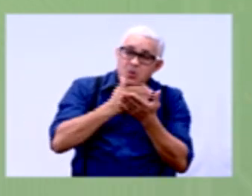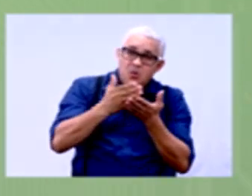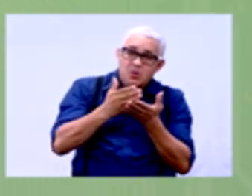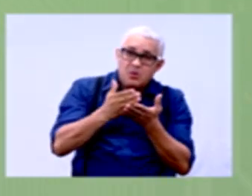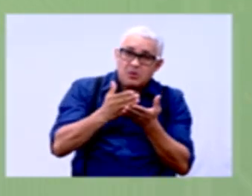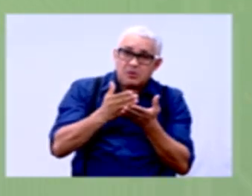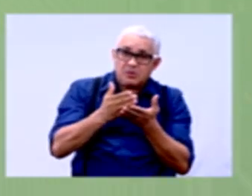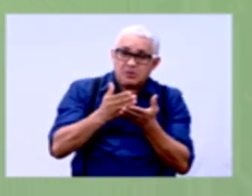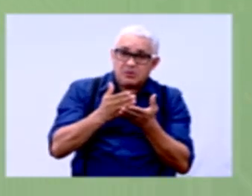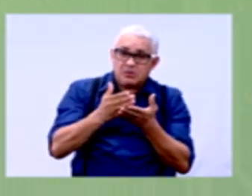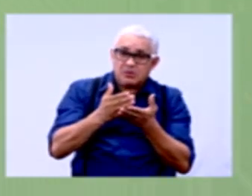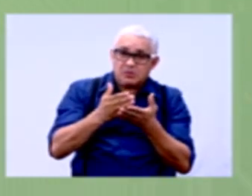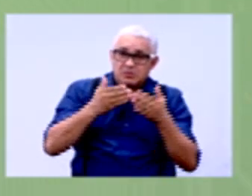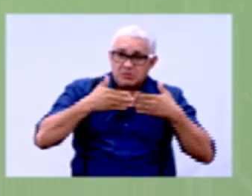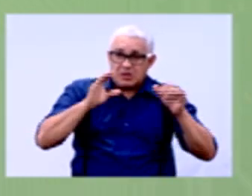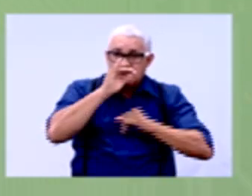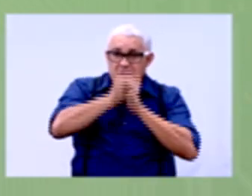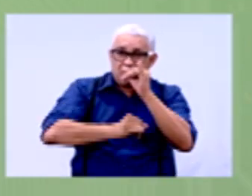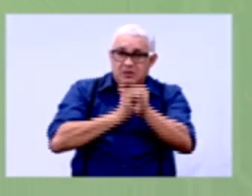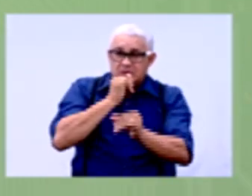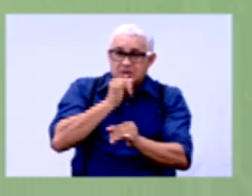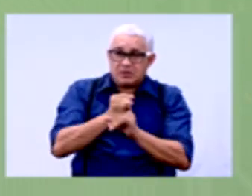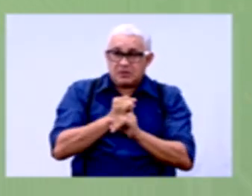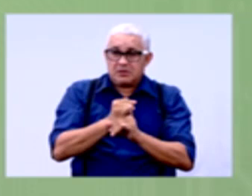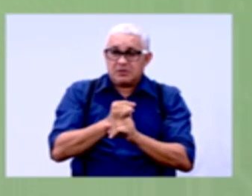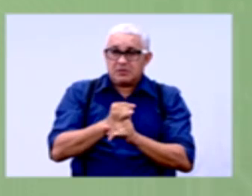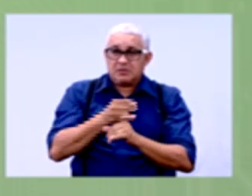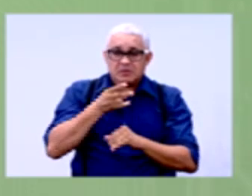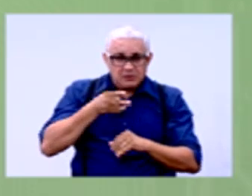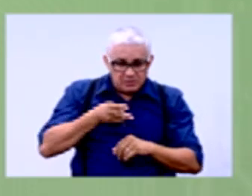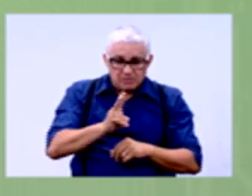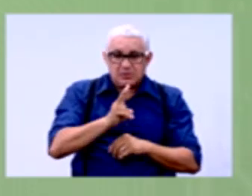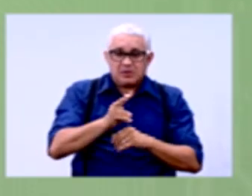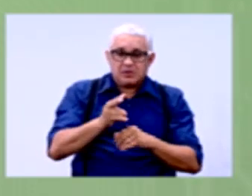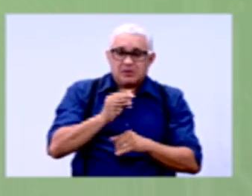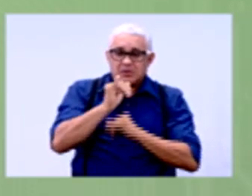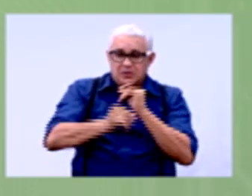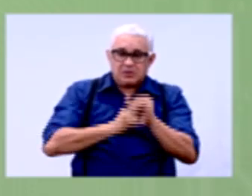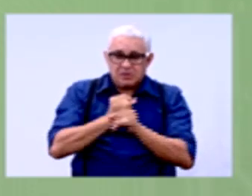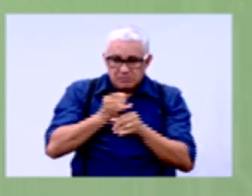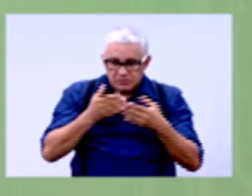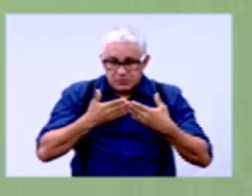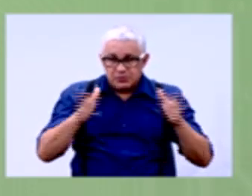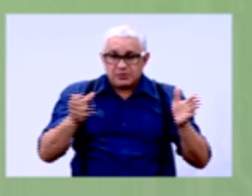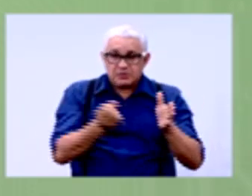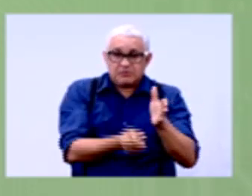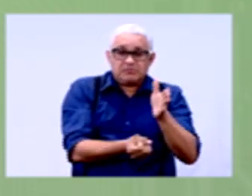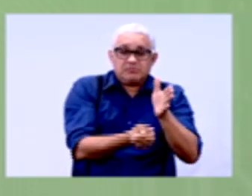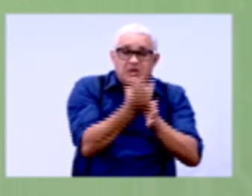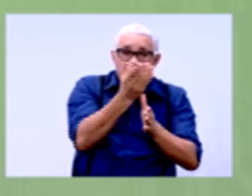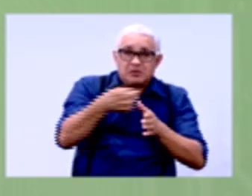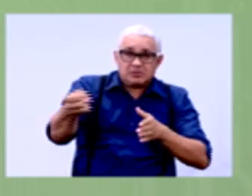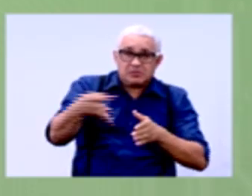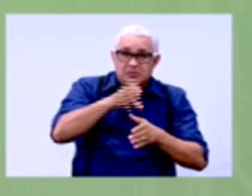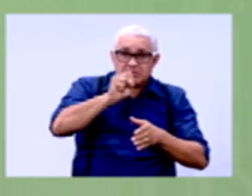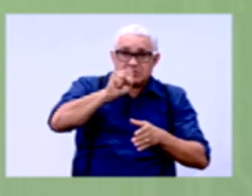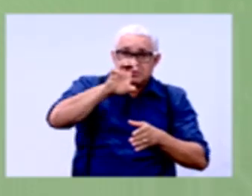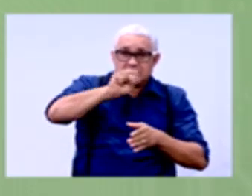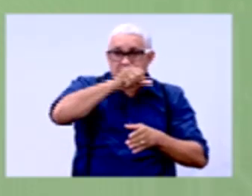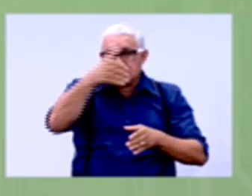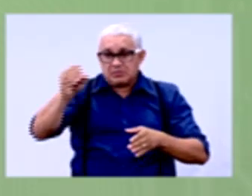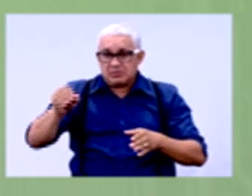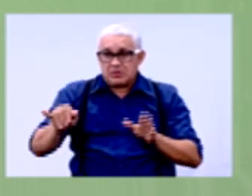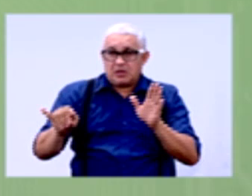abrir um navegador, ou seja, né, sempre quando um navegador é aberto, cria-se uma nova sessão com um